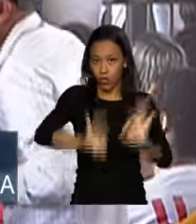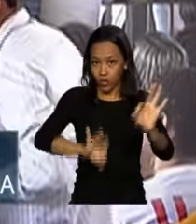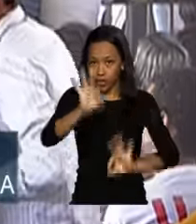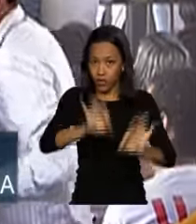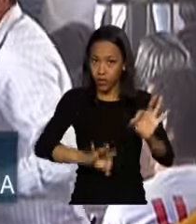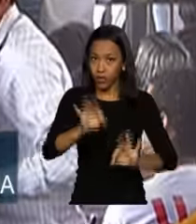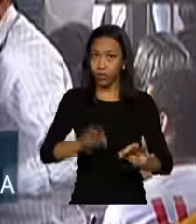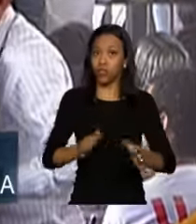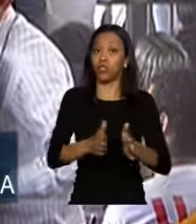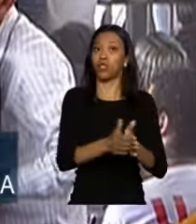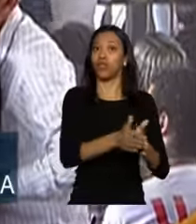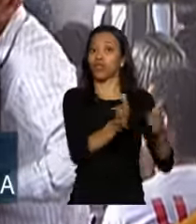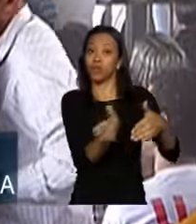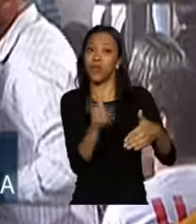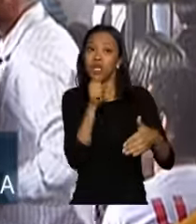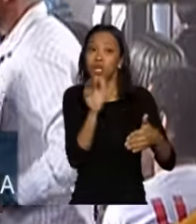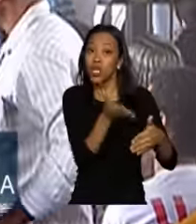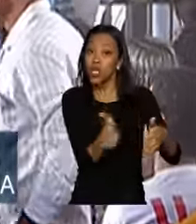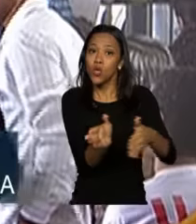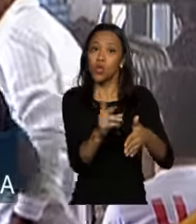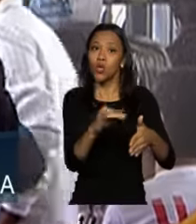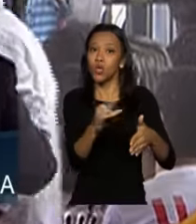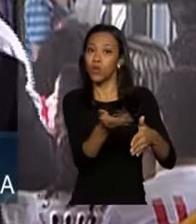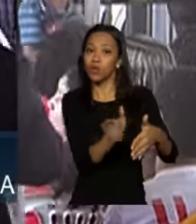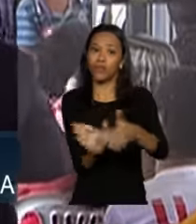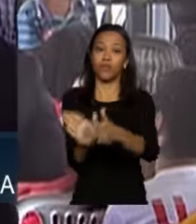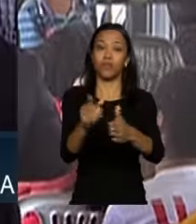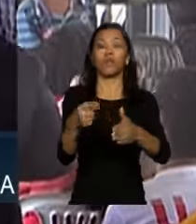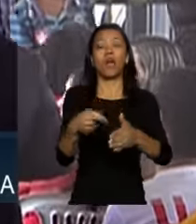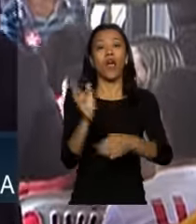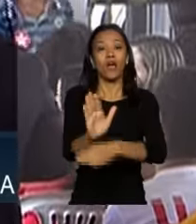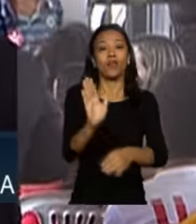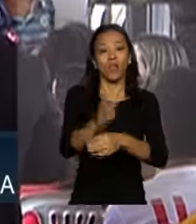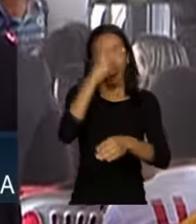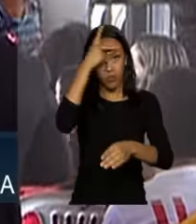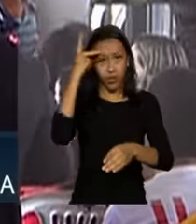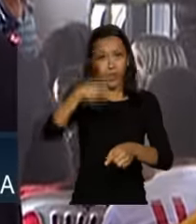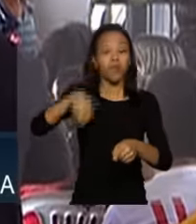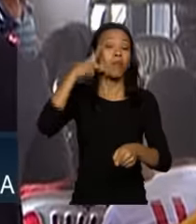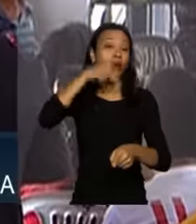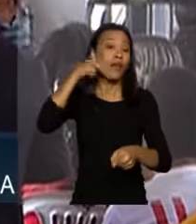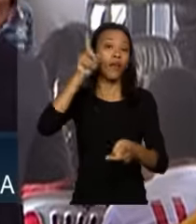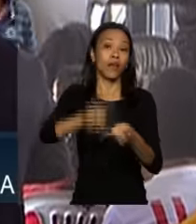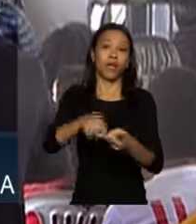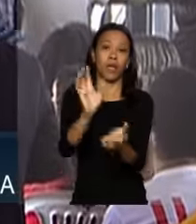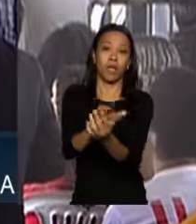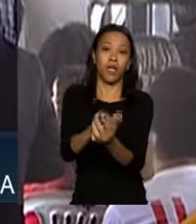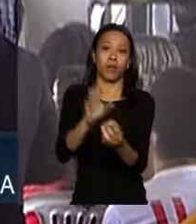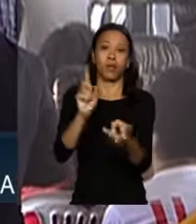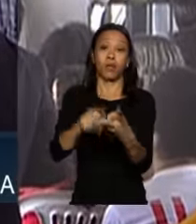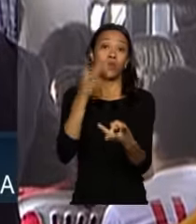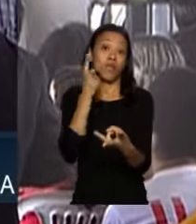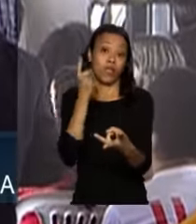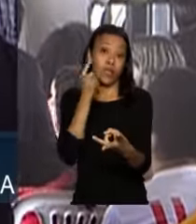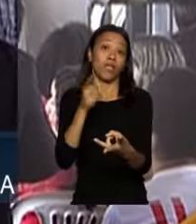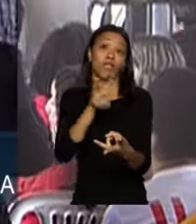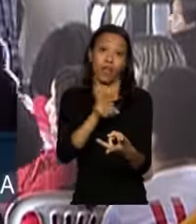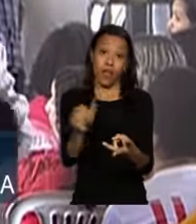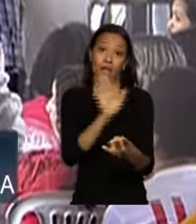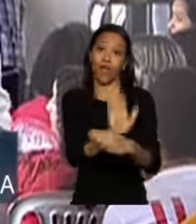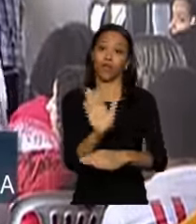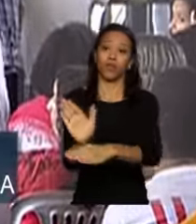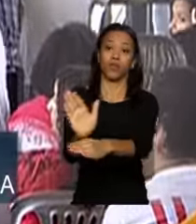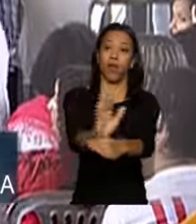milhares de pessoas na Bahia, Pernambuco, Paraíba, Rio Grande do Norte e Ceará. Precisa